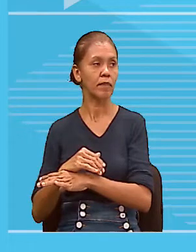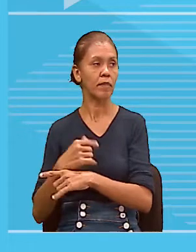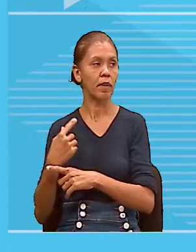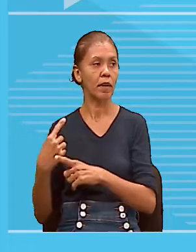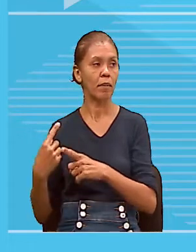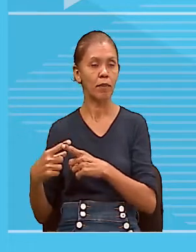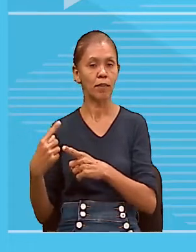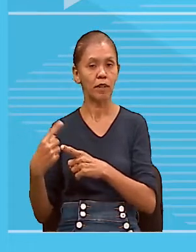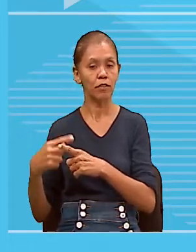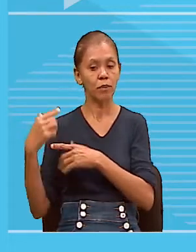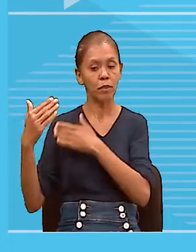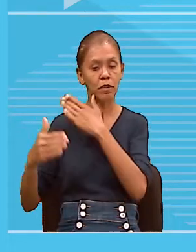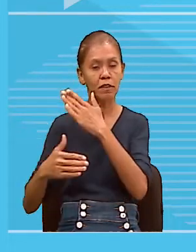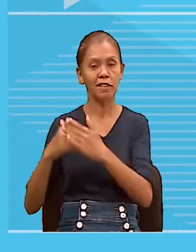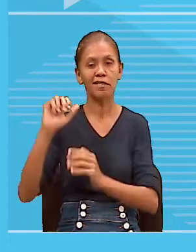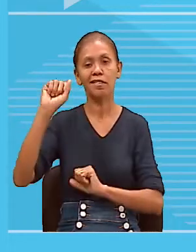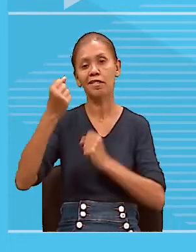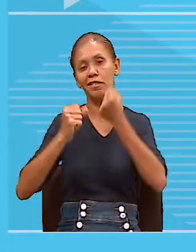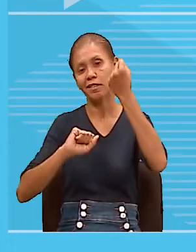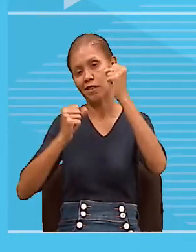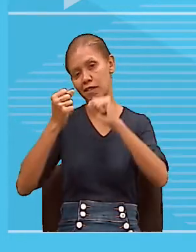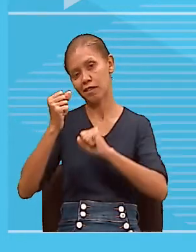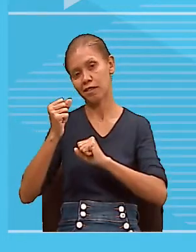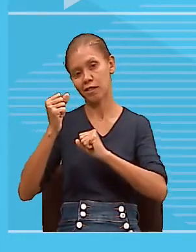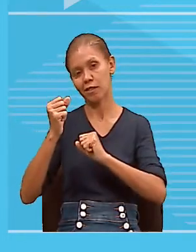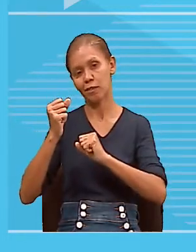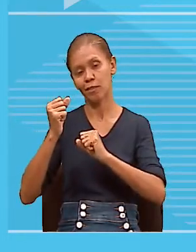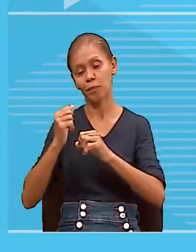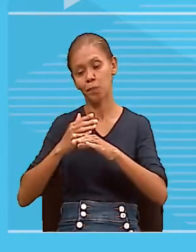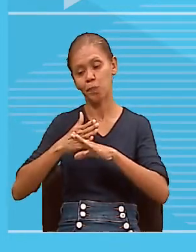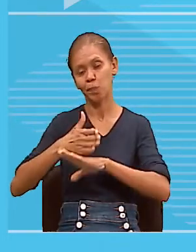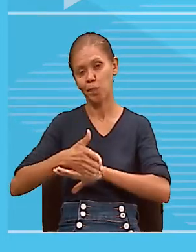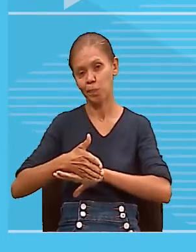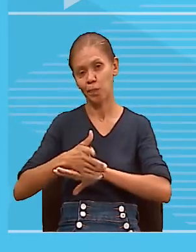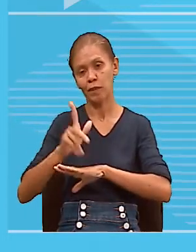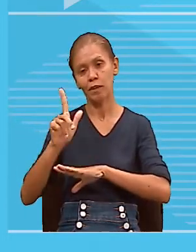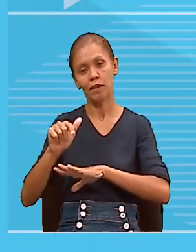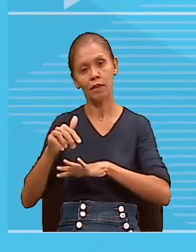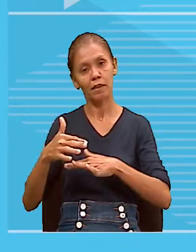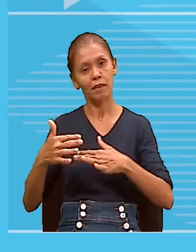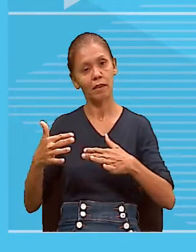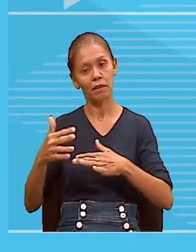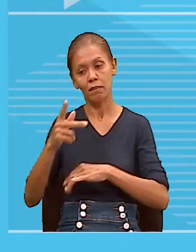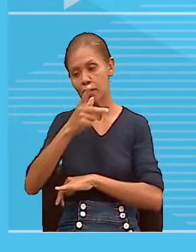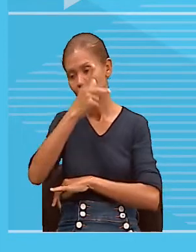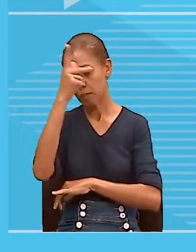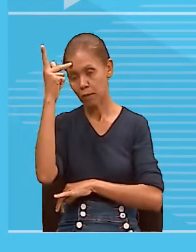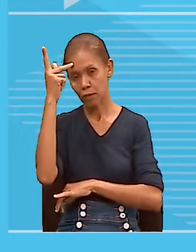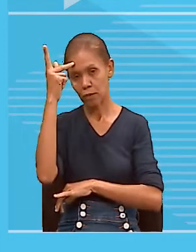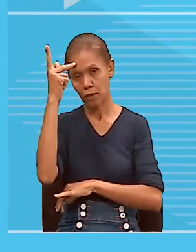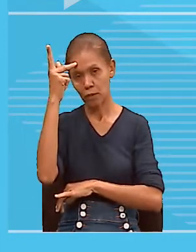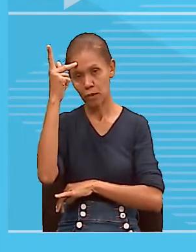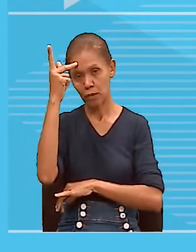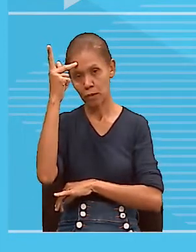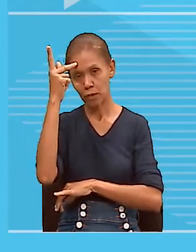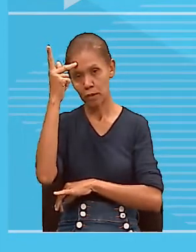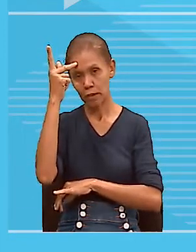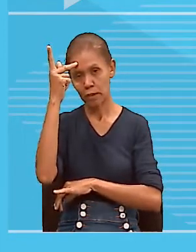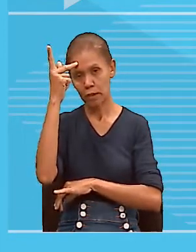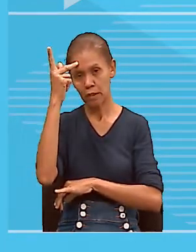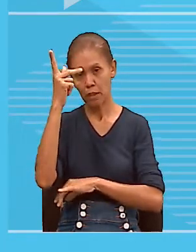acelerávamos o processo de industrialização e isso atraía sobre maneira vamos dizer no